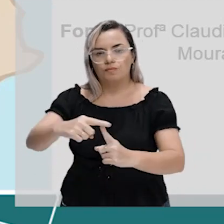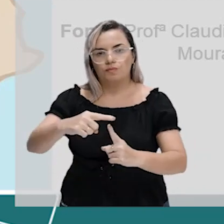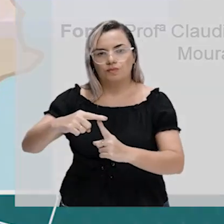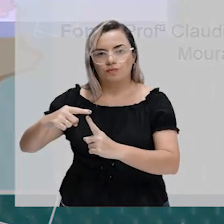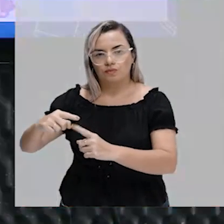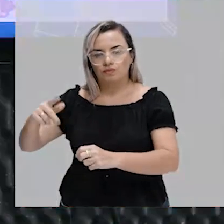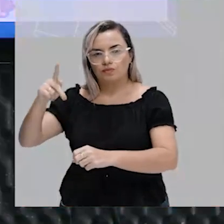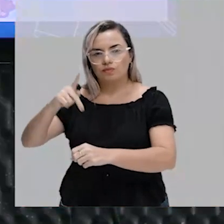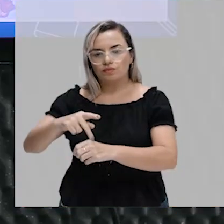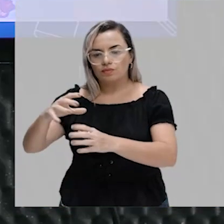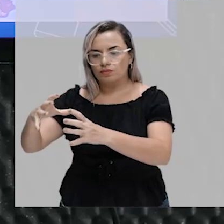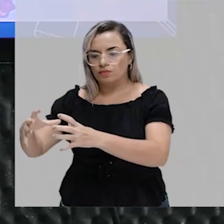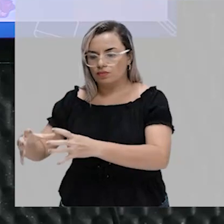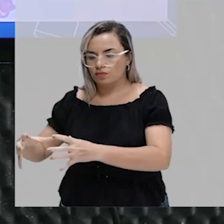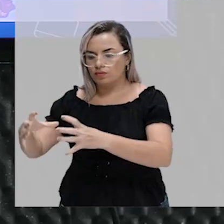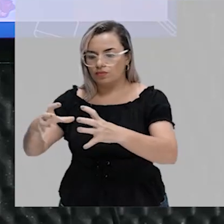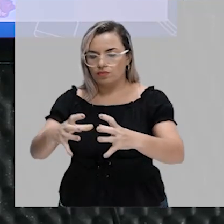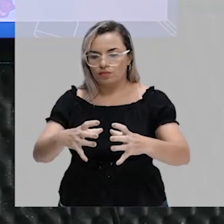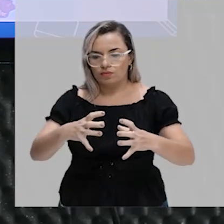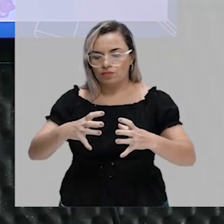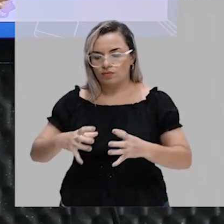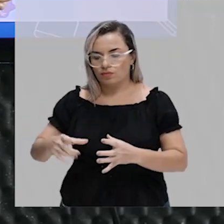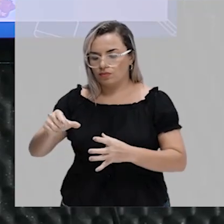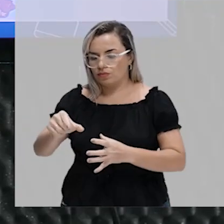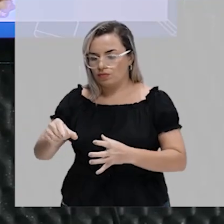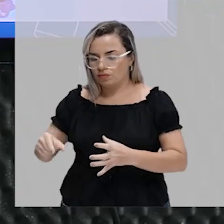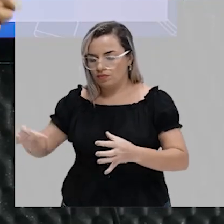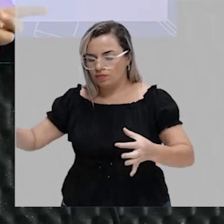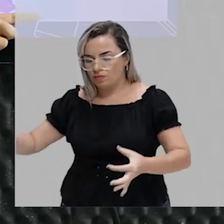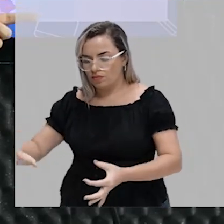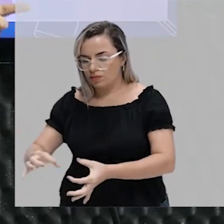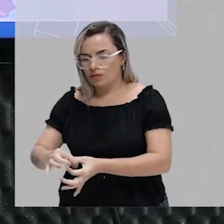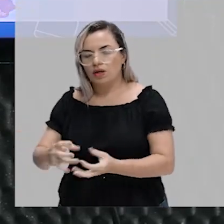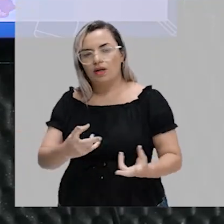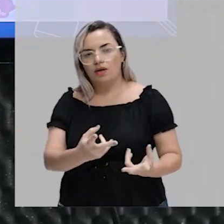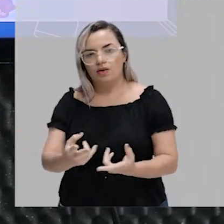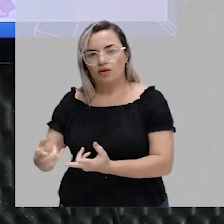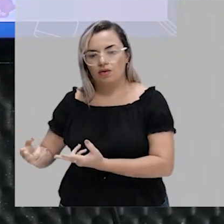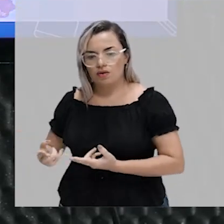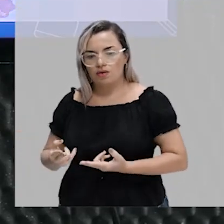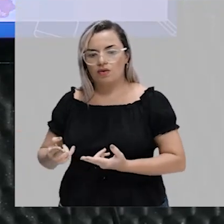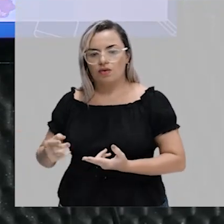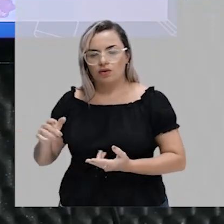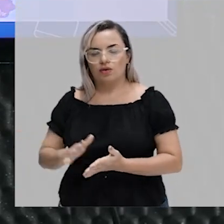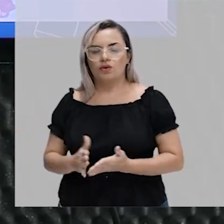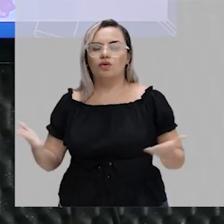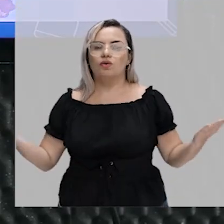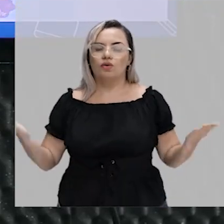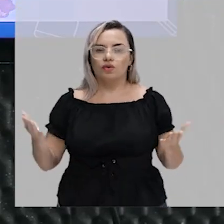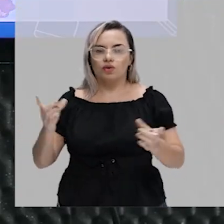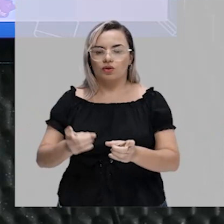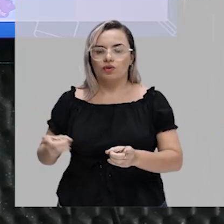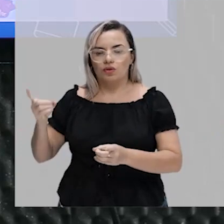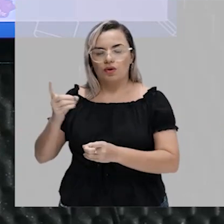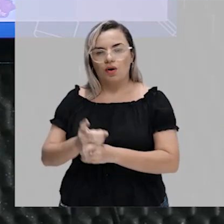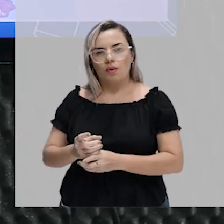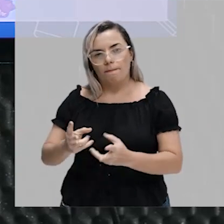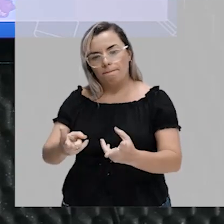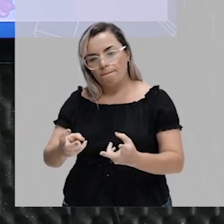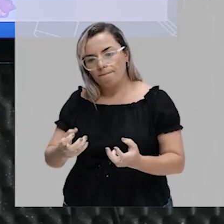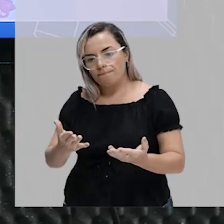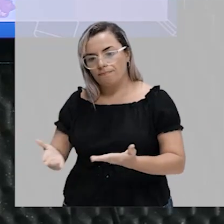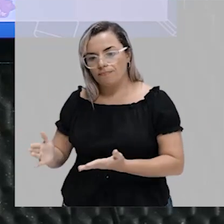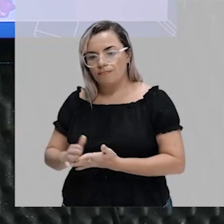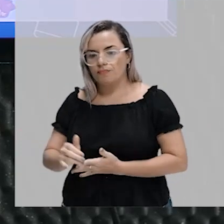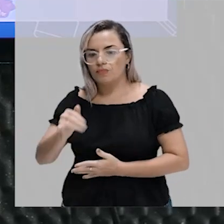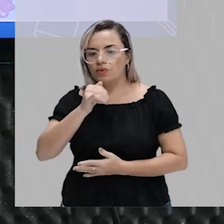na mesma região de encaixe eram os mesmos, são os mesmos que são encontrados atualmente. As rochas que são encontradas aqui,